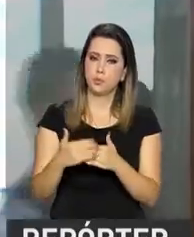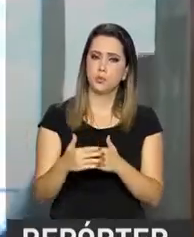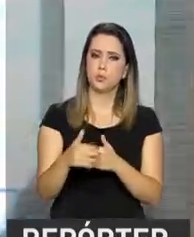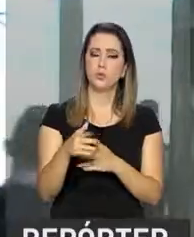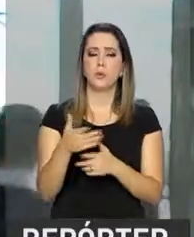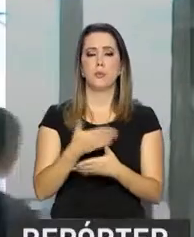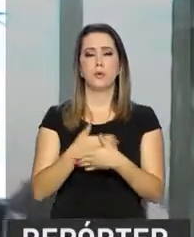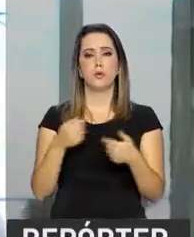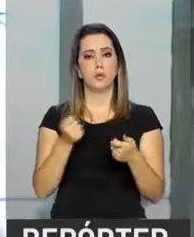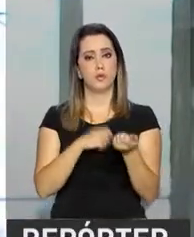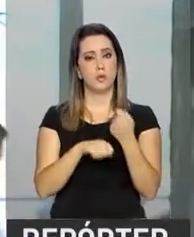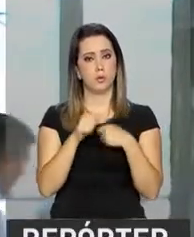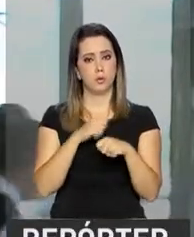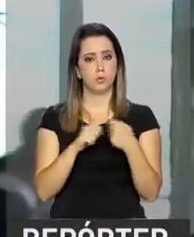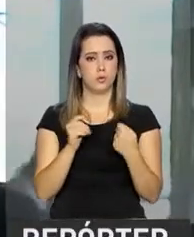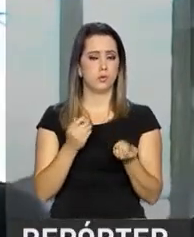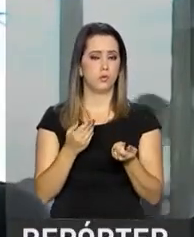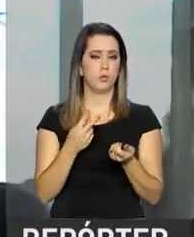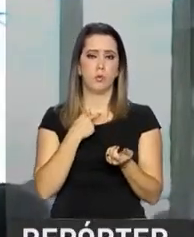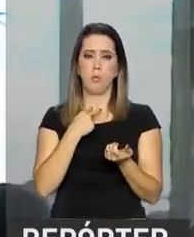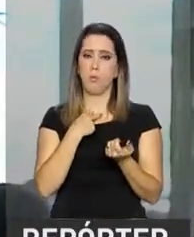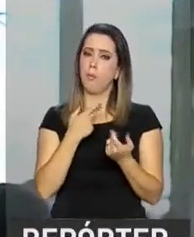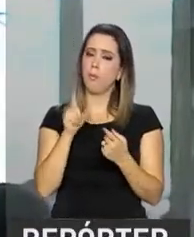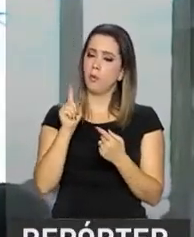economicamente o país. Desde que não sejam feridas